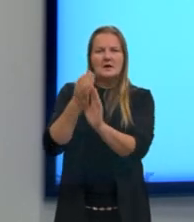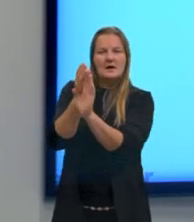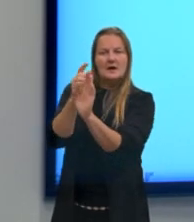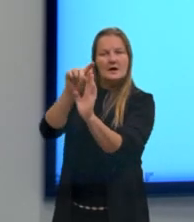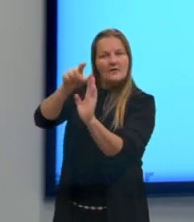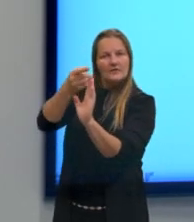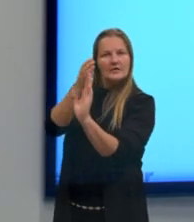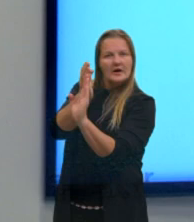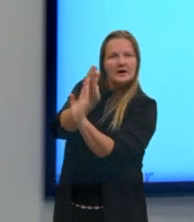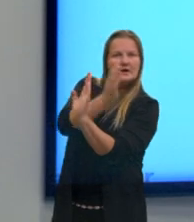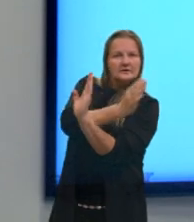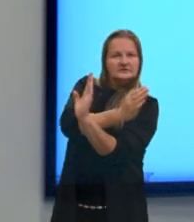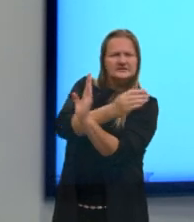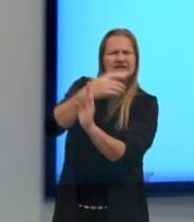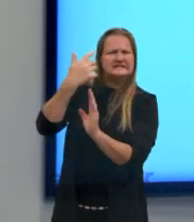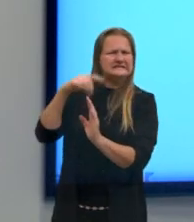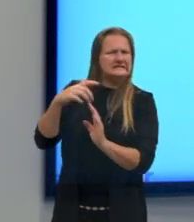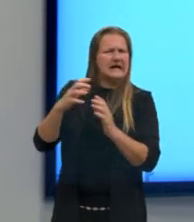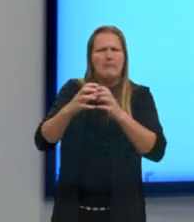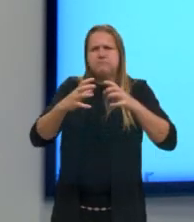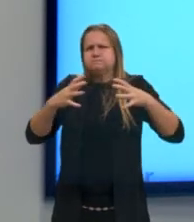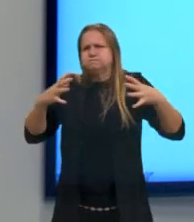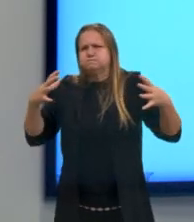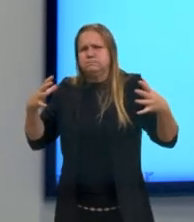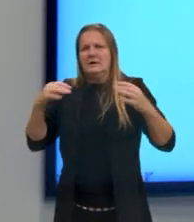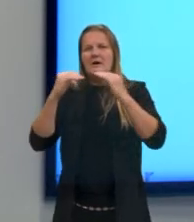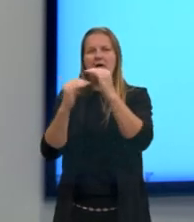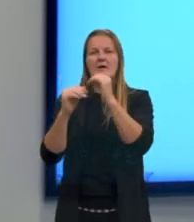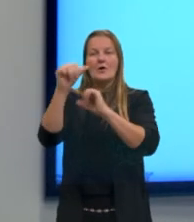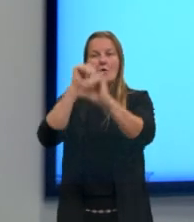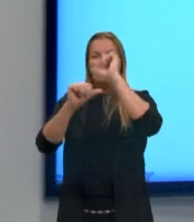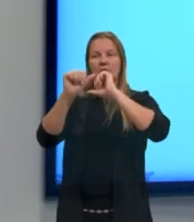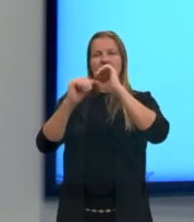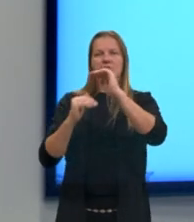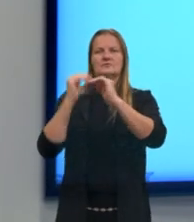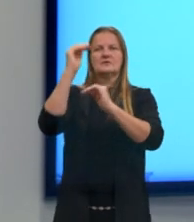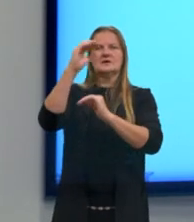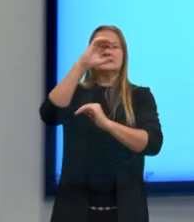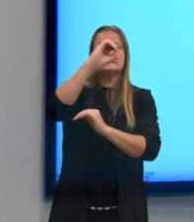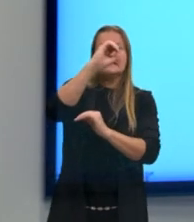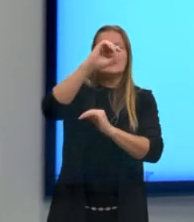grande Tá que o contrário desse número aqui de cima é